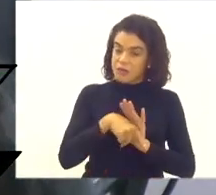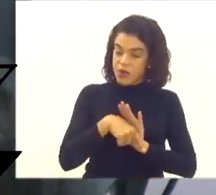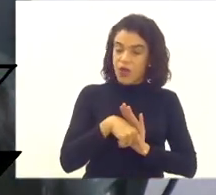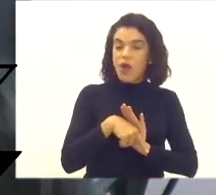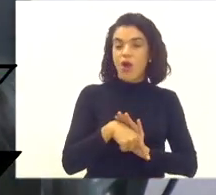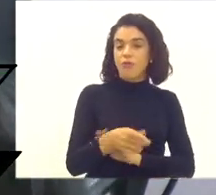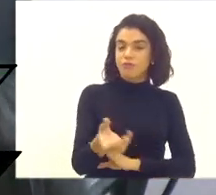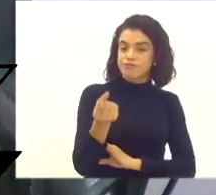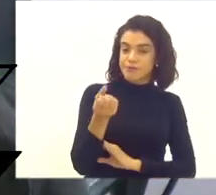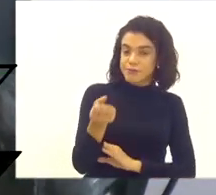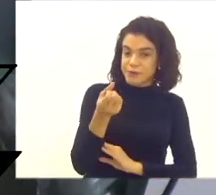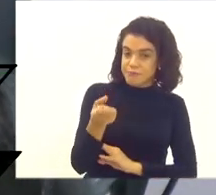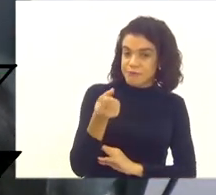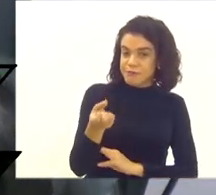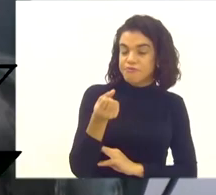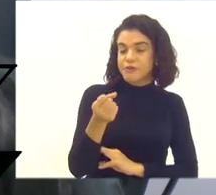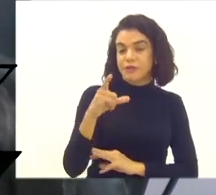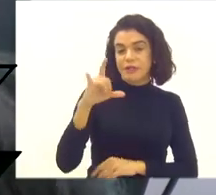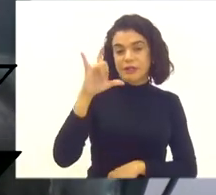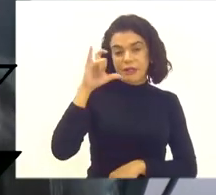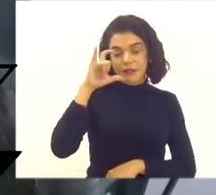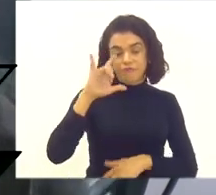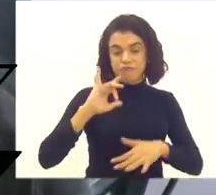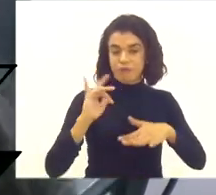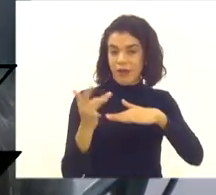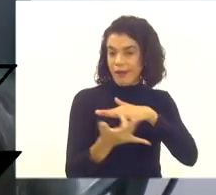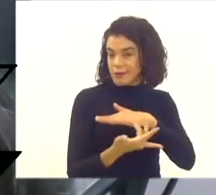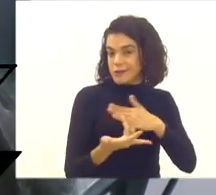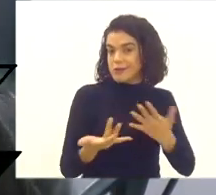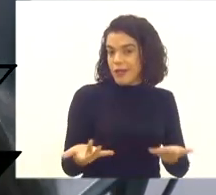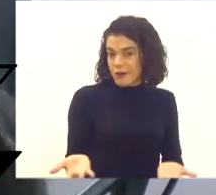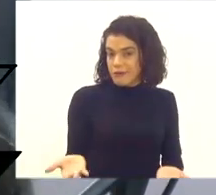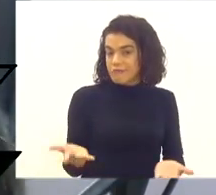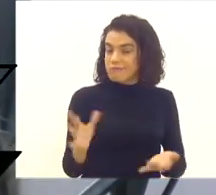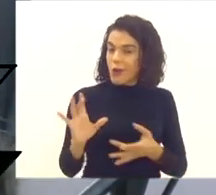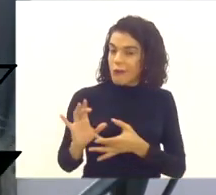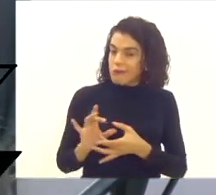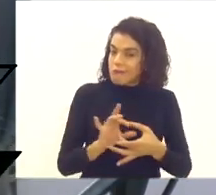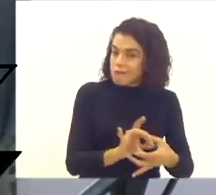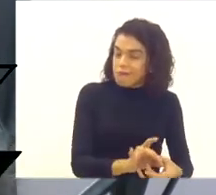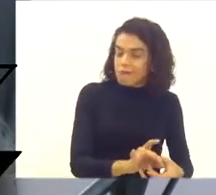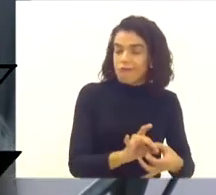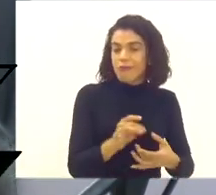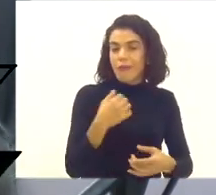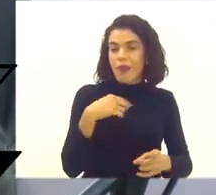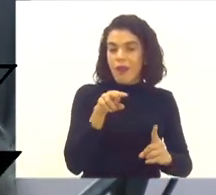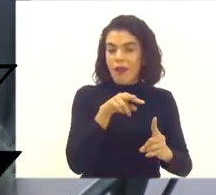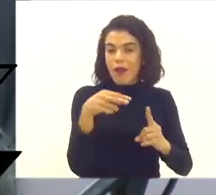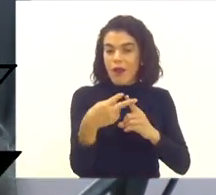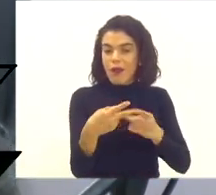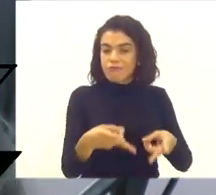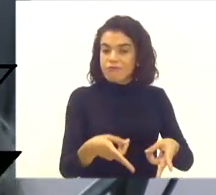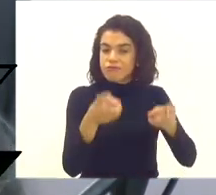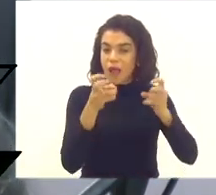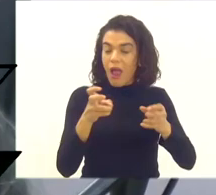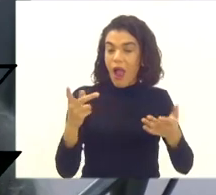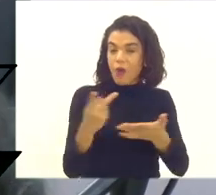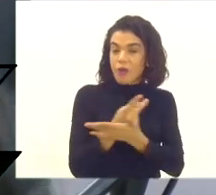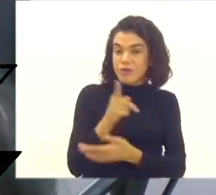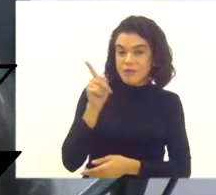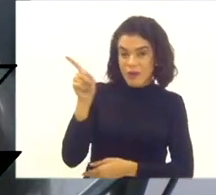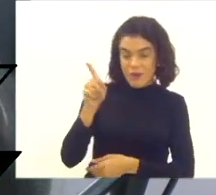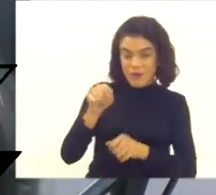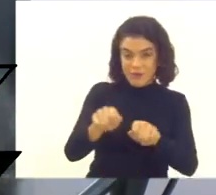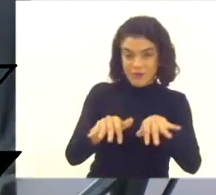monetização é das suas páginas Então nesse sentido eu acho que olhando para o que aconteceu na cama Municipal